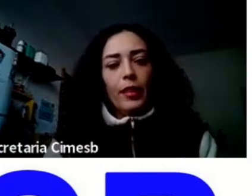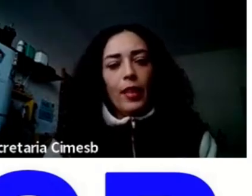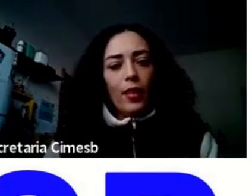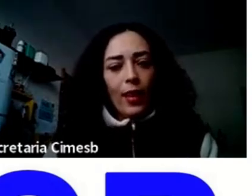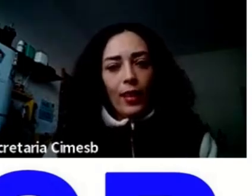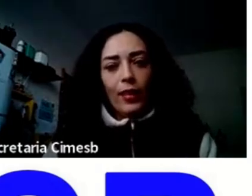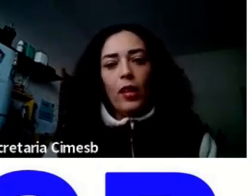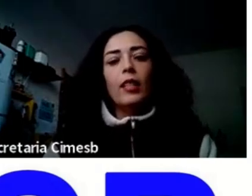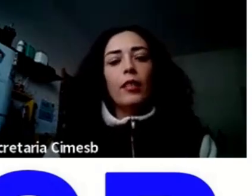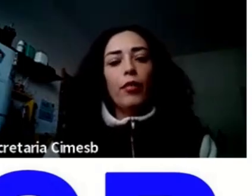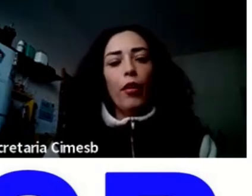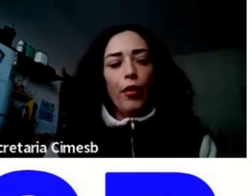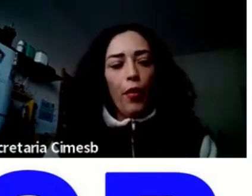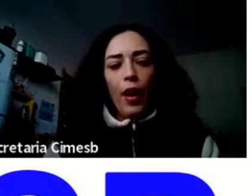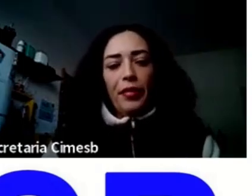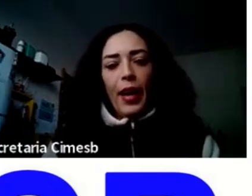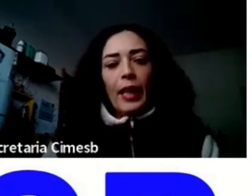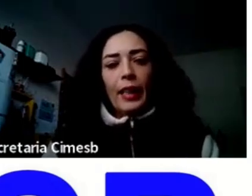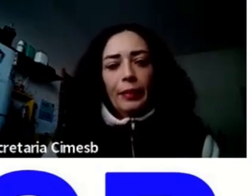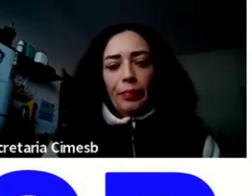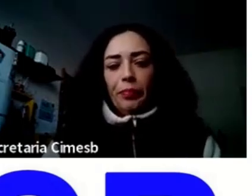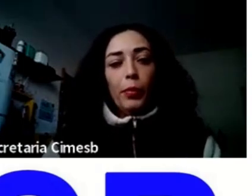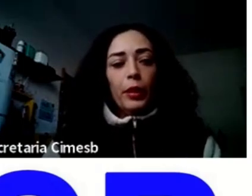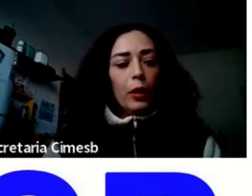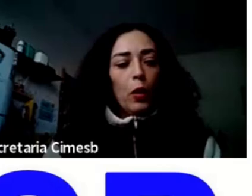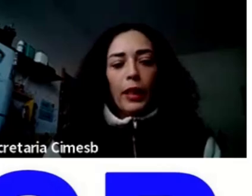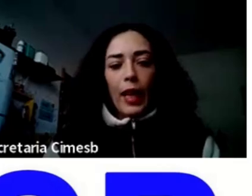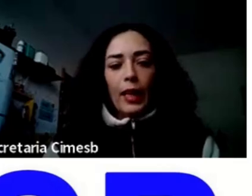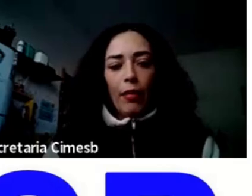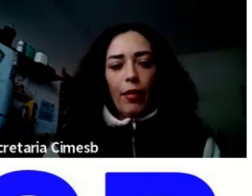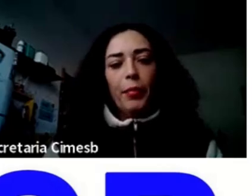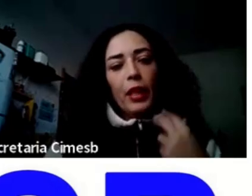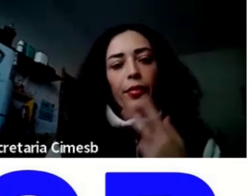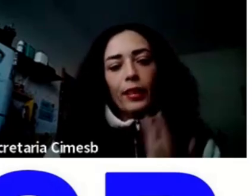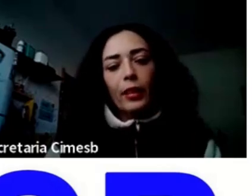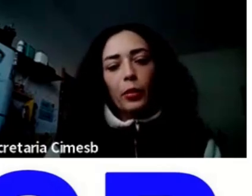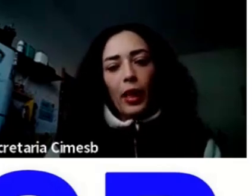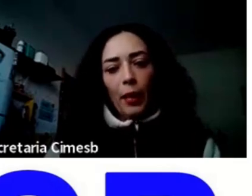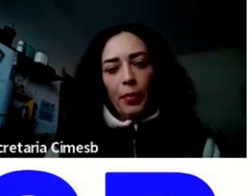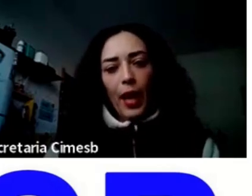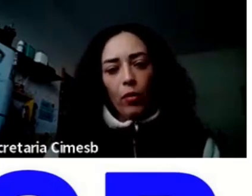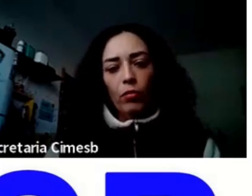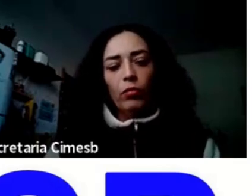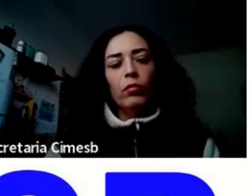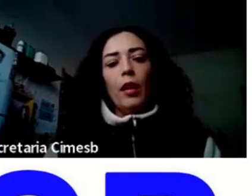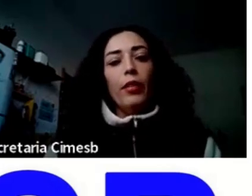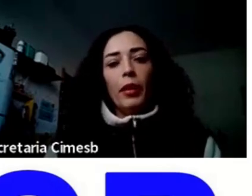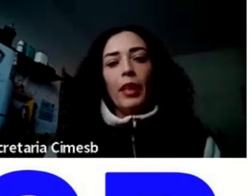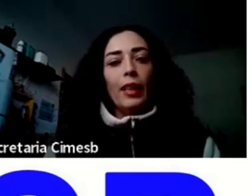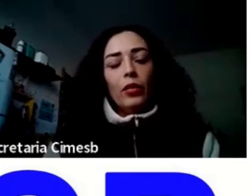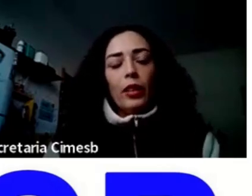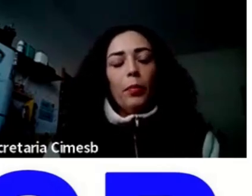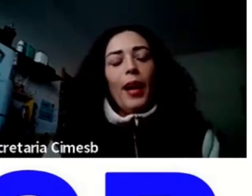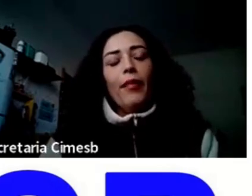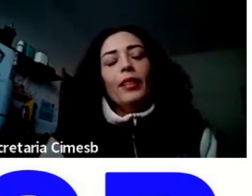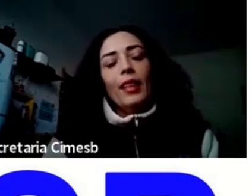conseguir fazer essa interação, ela desenvolveu a fala para poder se comunicar ali com a família e faz leitura labial, que é uma